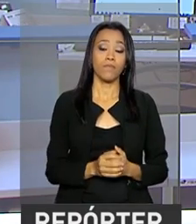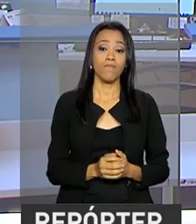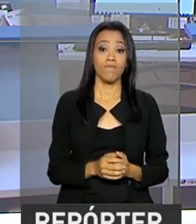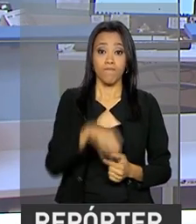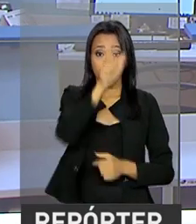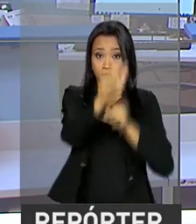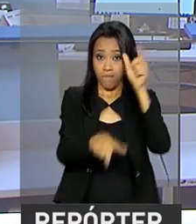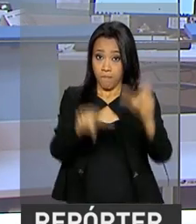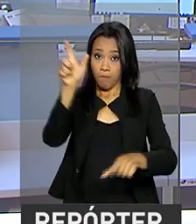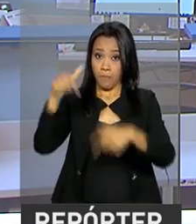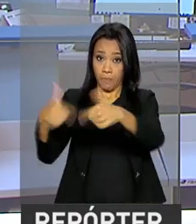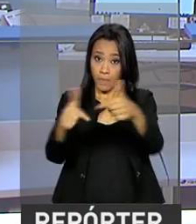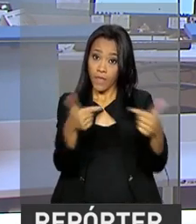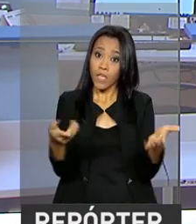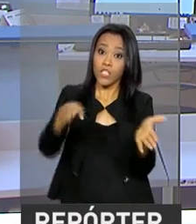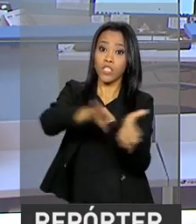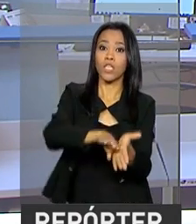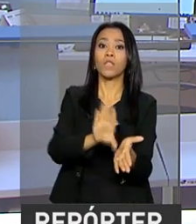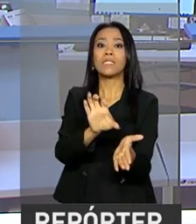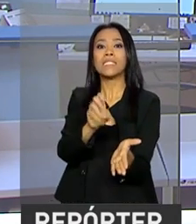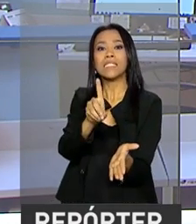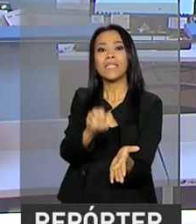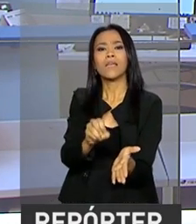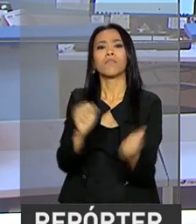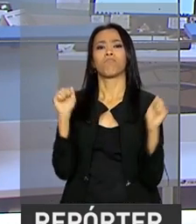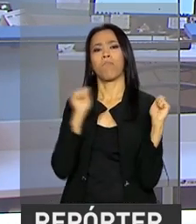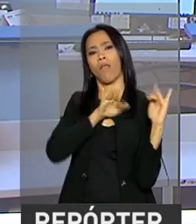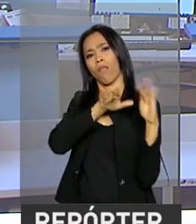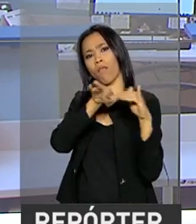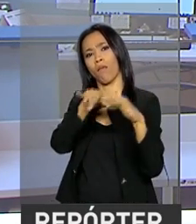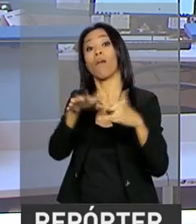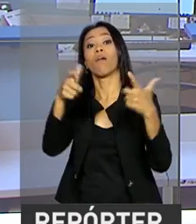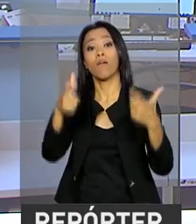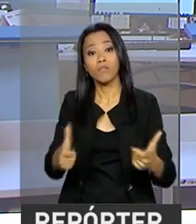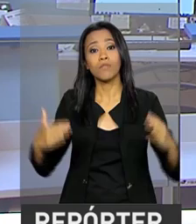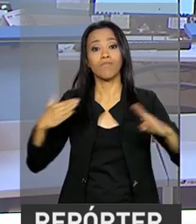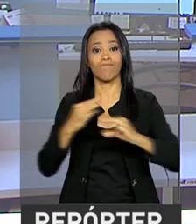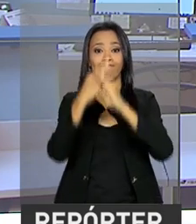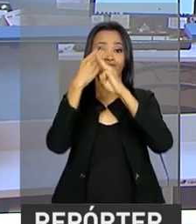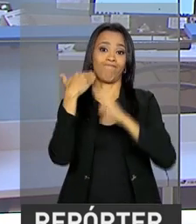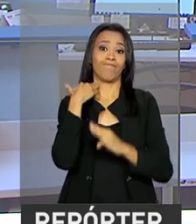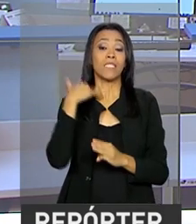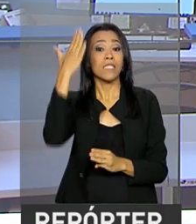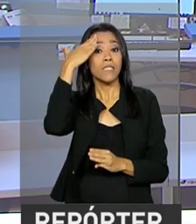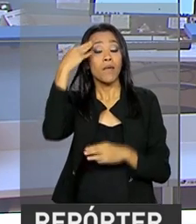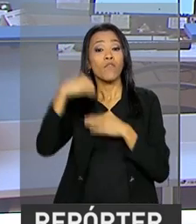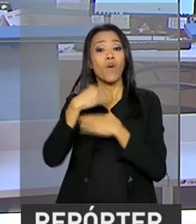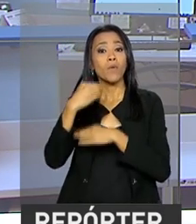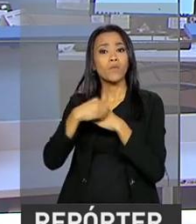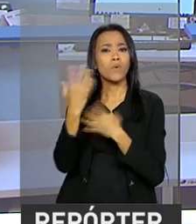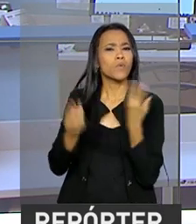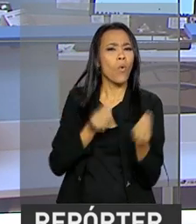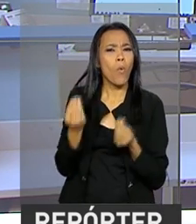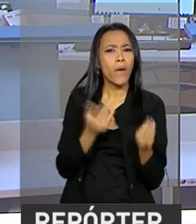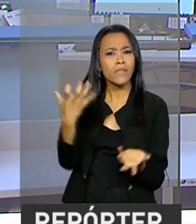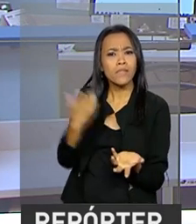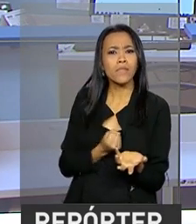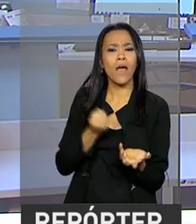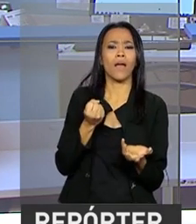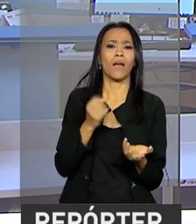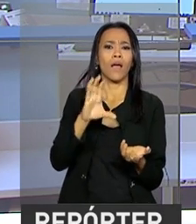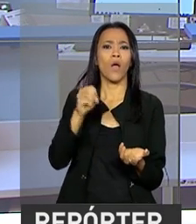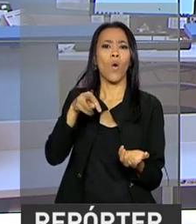trabalhadores estão chegando cedo à agência da Caixa em busca de informações sobre o saque das contas